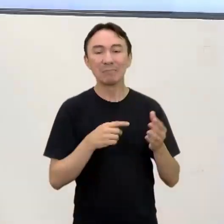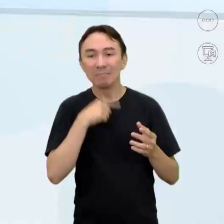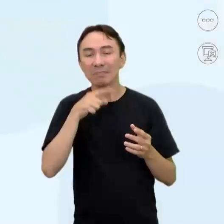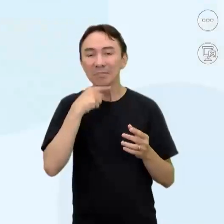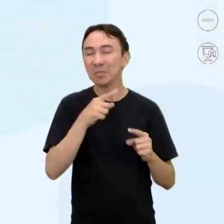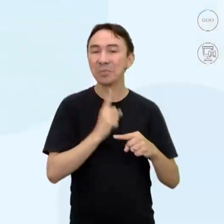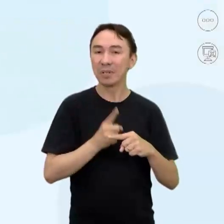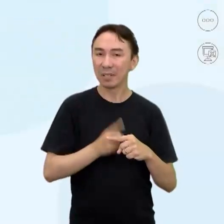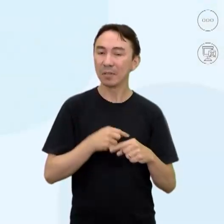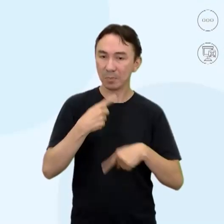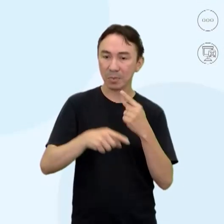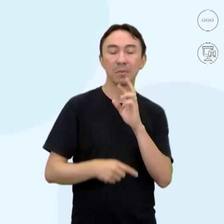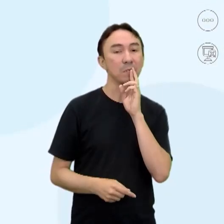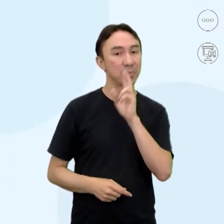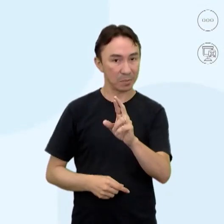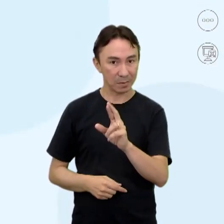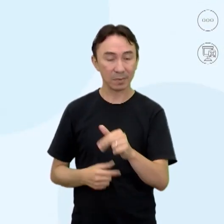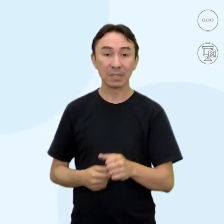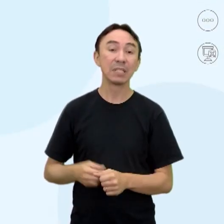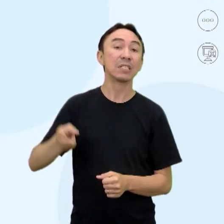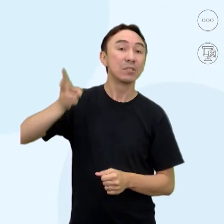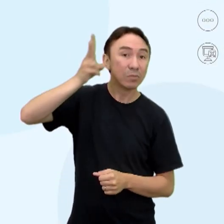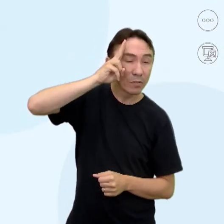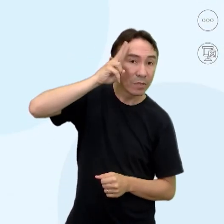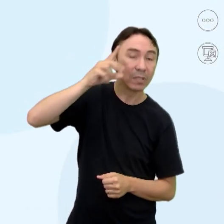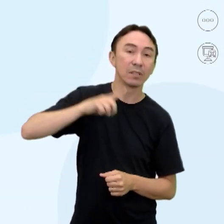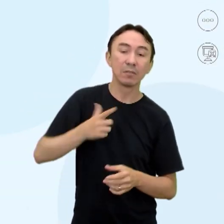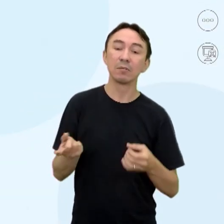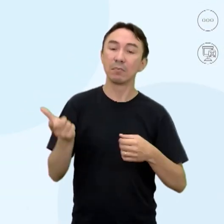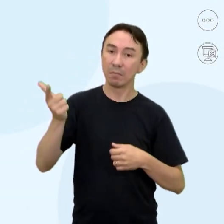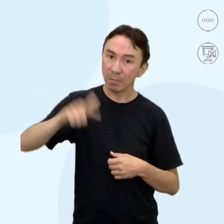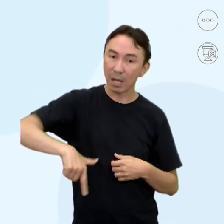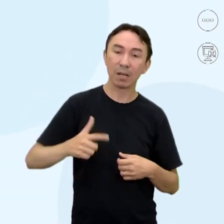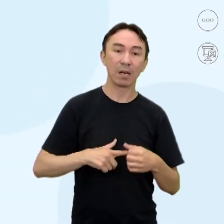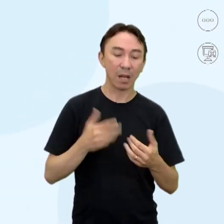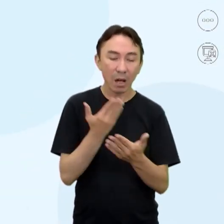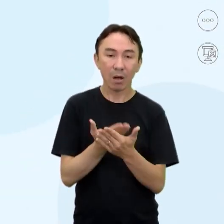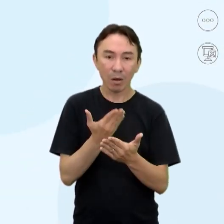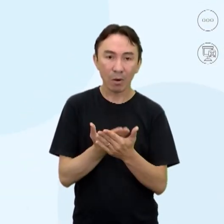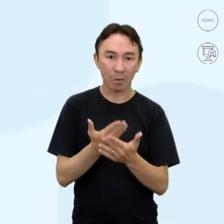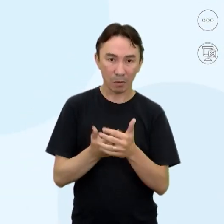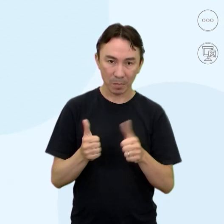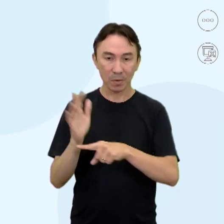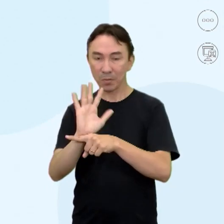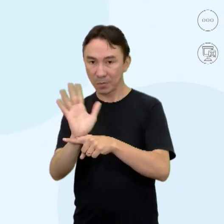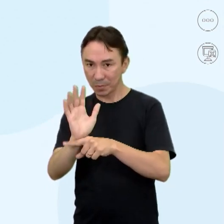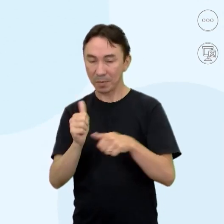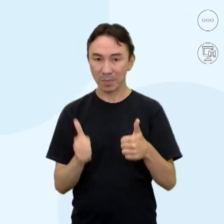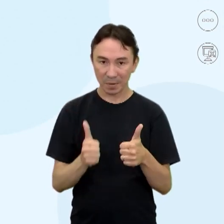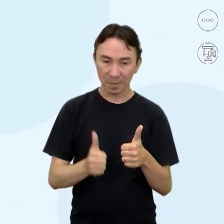aí na segunda-feira com aulas de reprise e eu acredito que o professor Osmar estará aqui conosco.